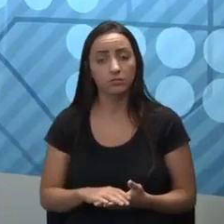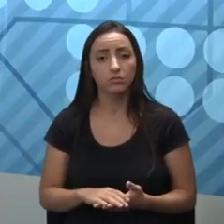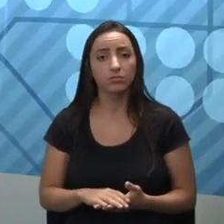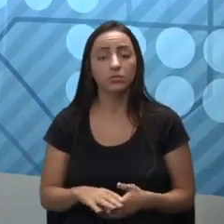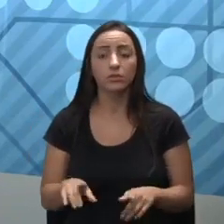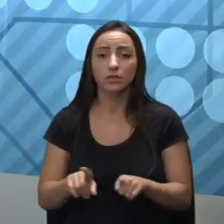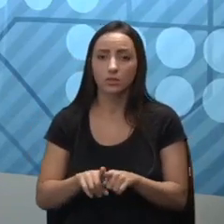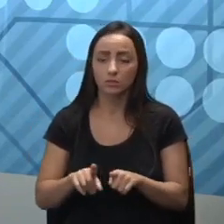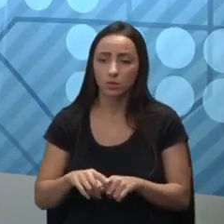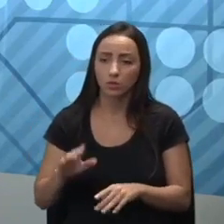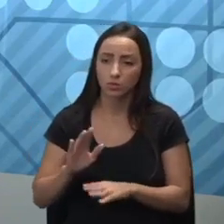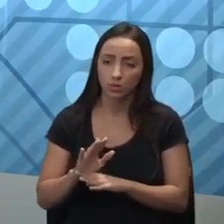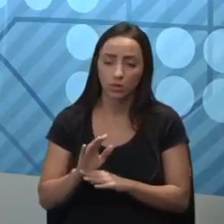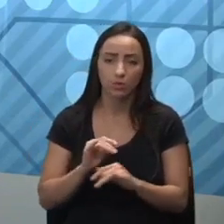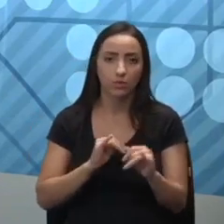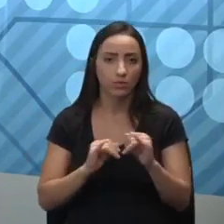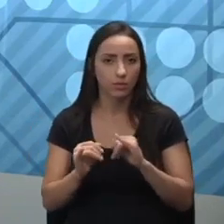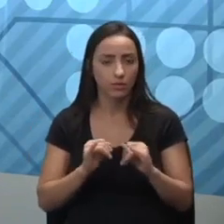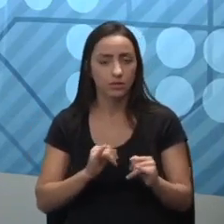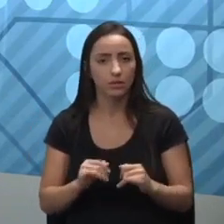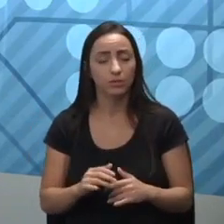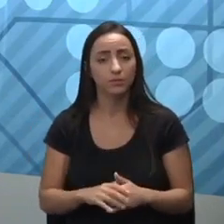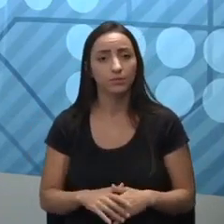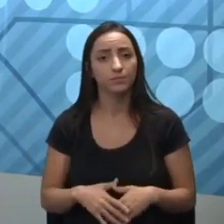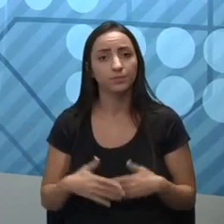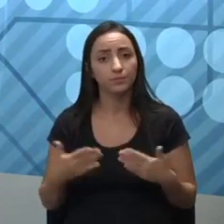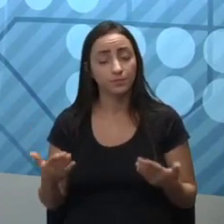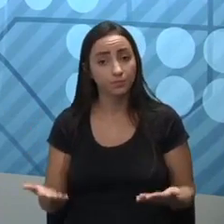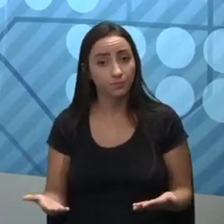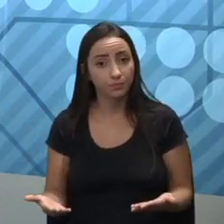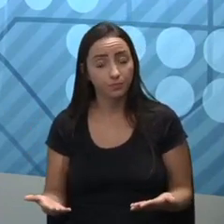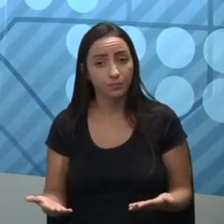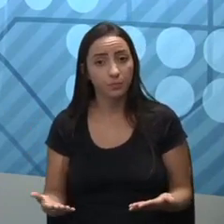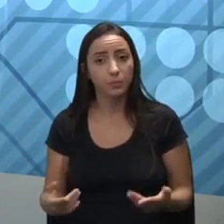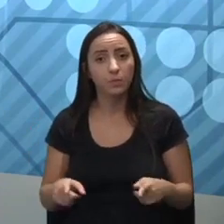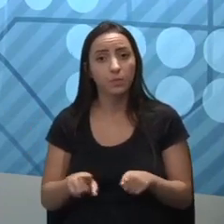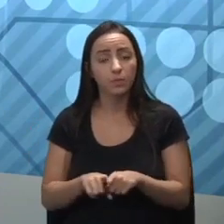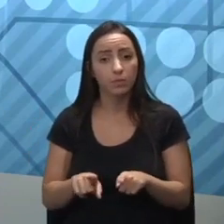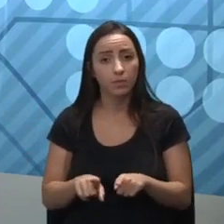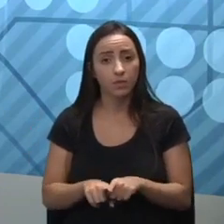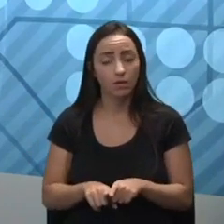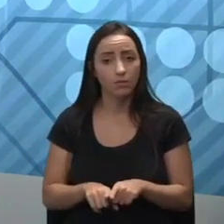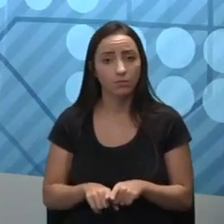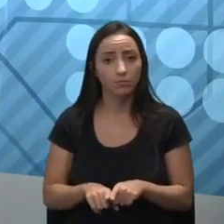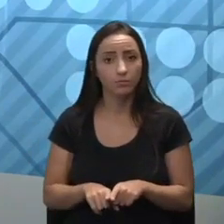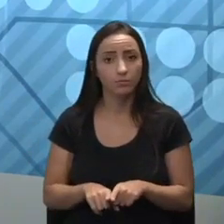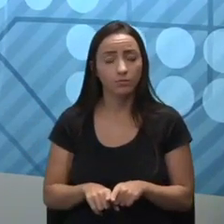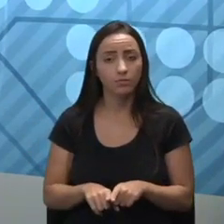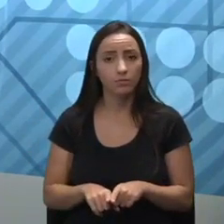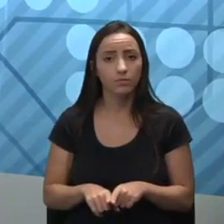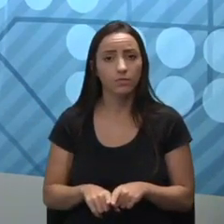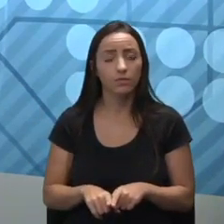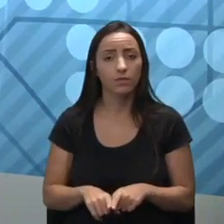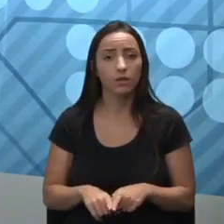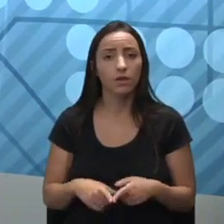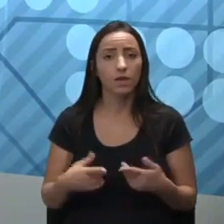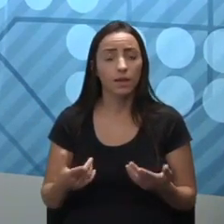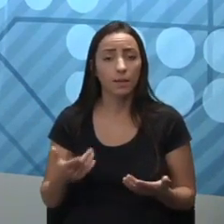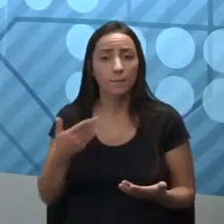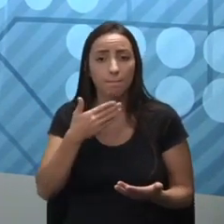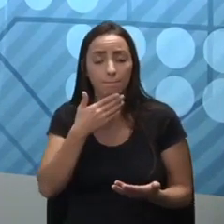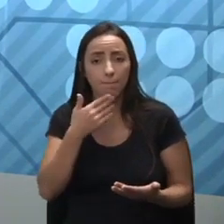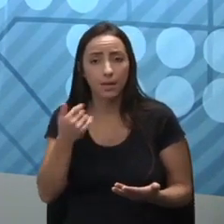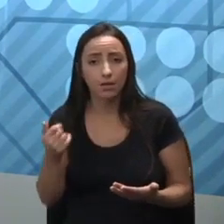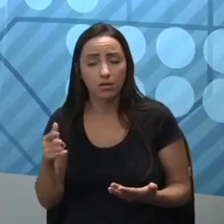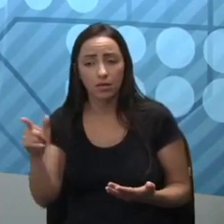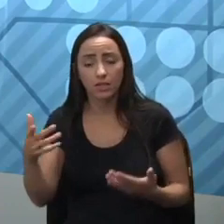informações também a respeito. E com isso, a chance de haver uma adesão ao tratamento